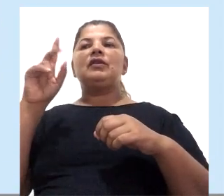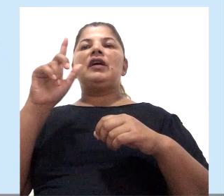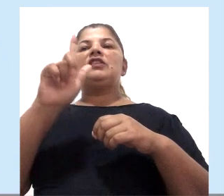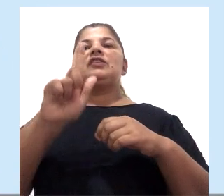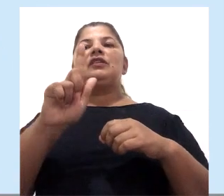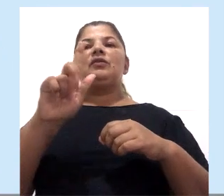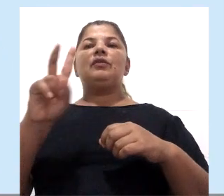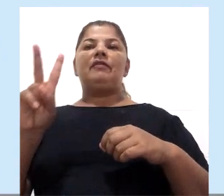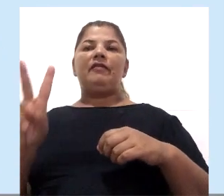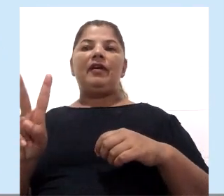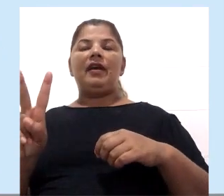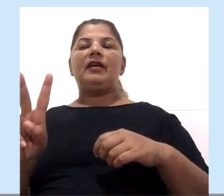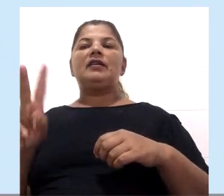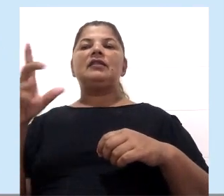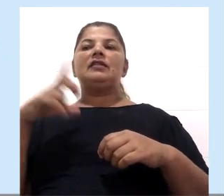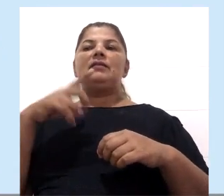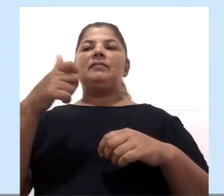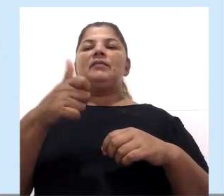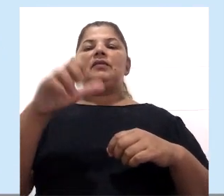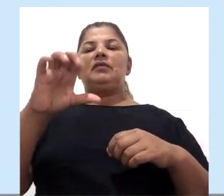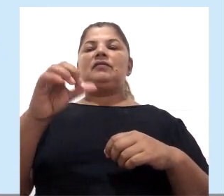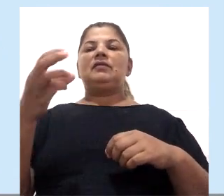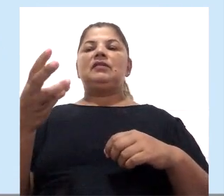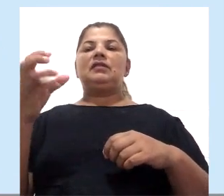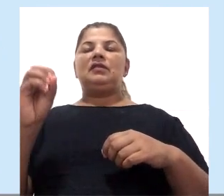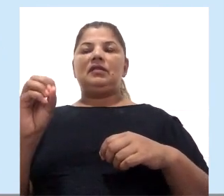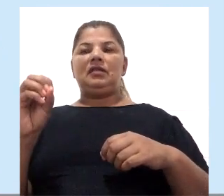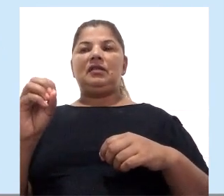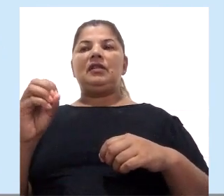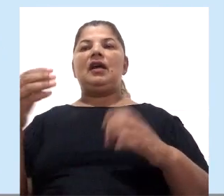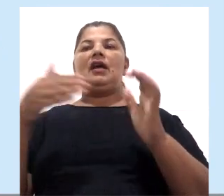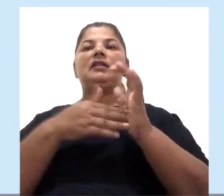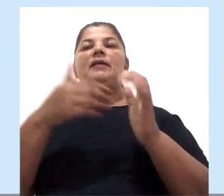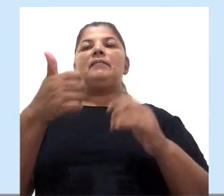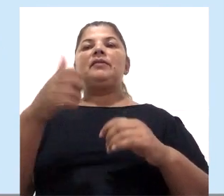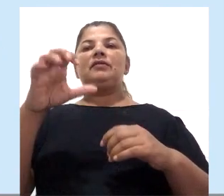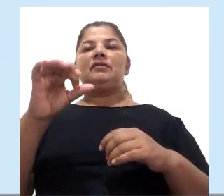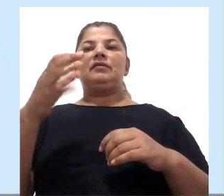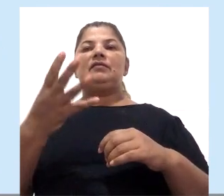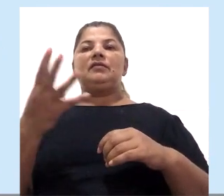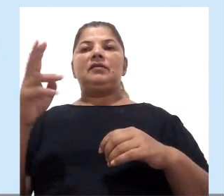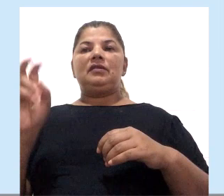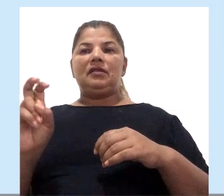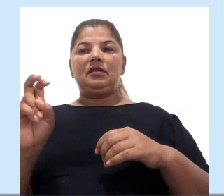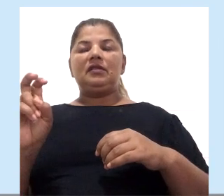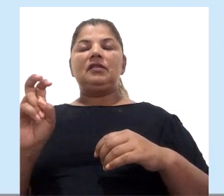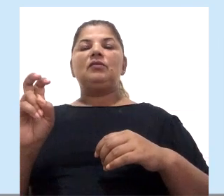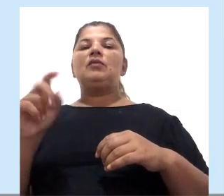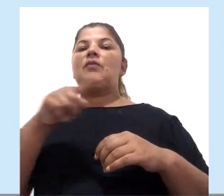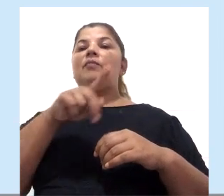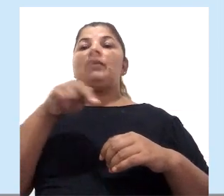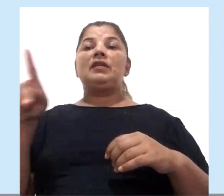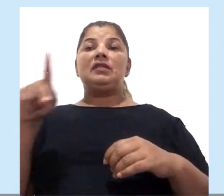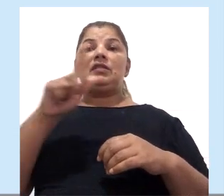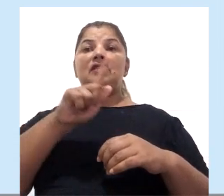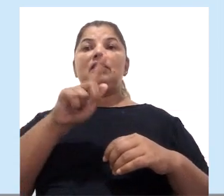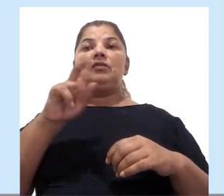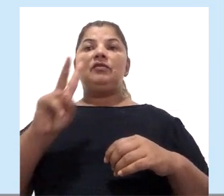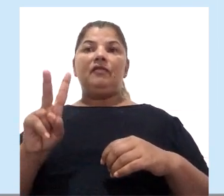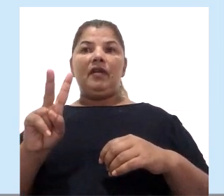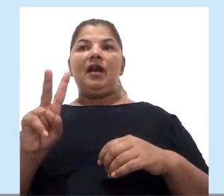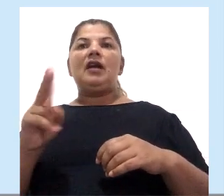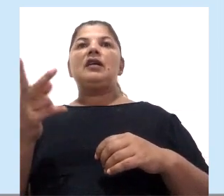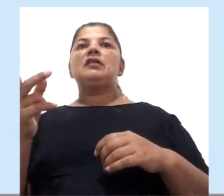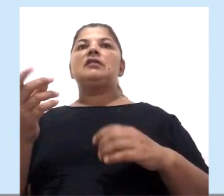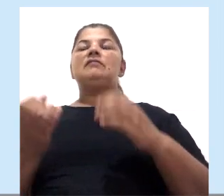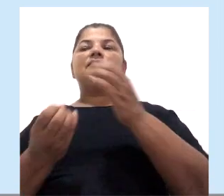né? É o Getúlio Vargas, tá? Que vai de 1930 a 45, tá? Esse presidente ele foi decisivo para